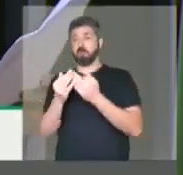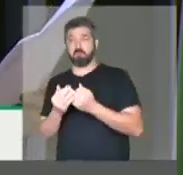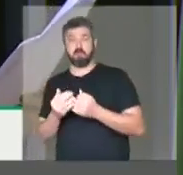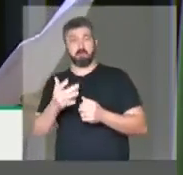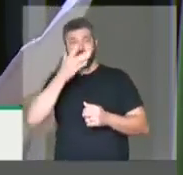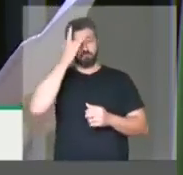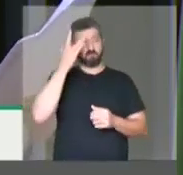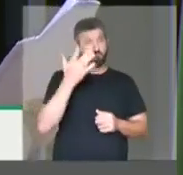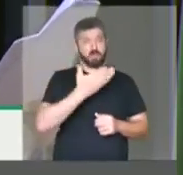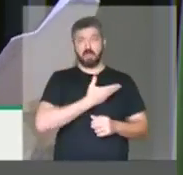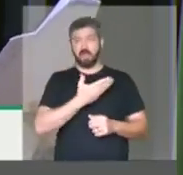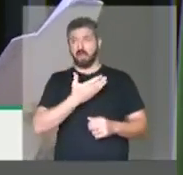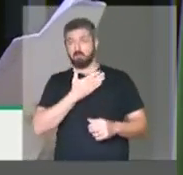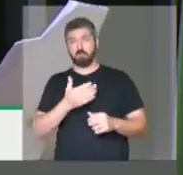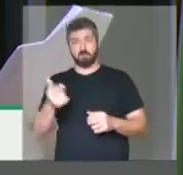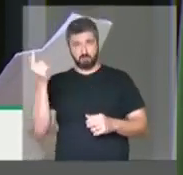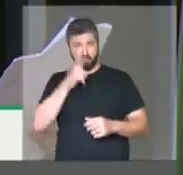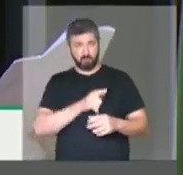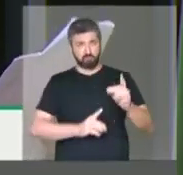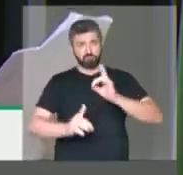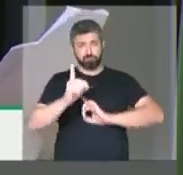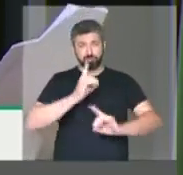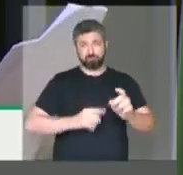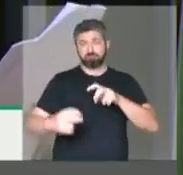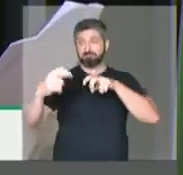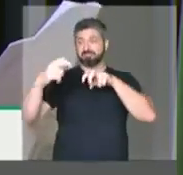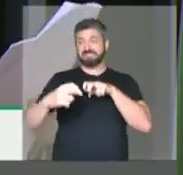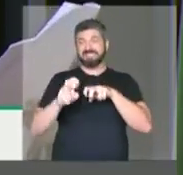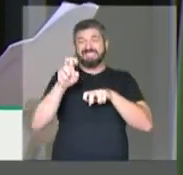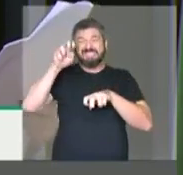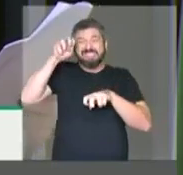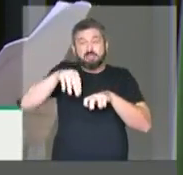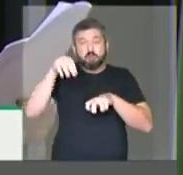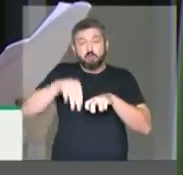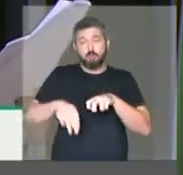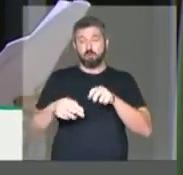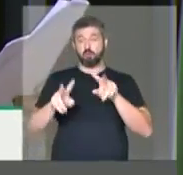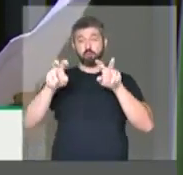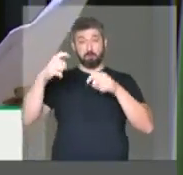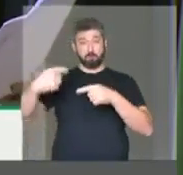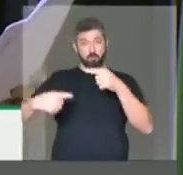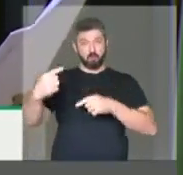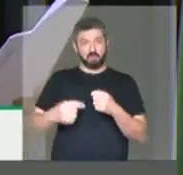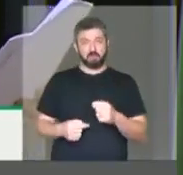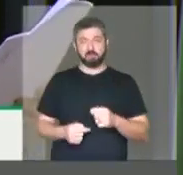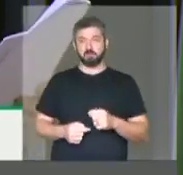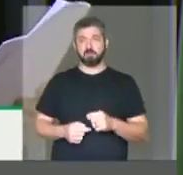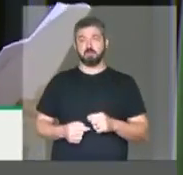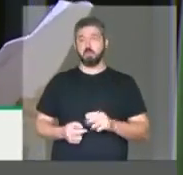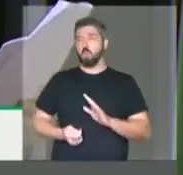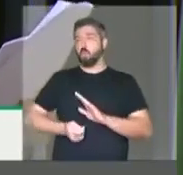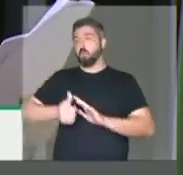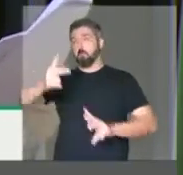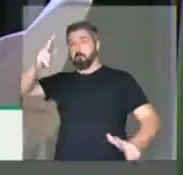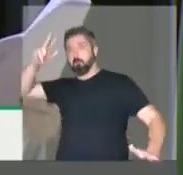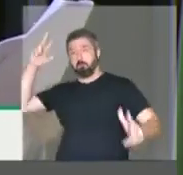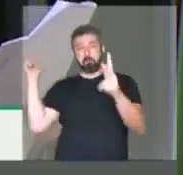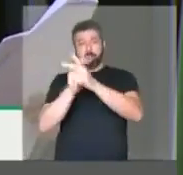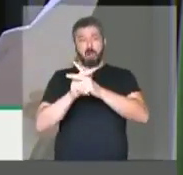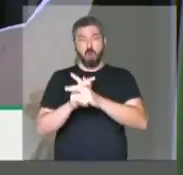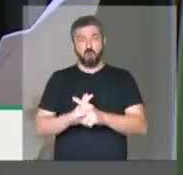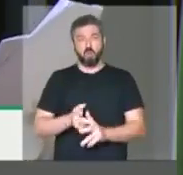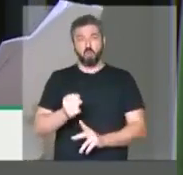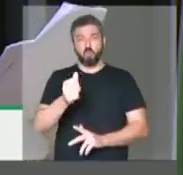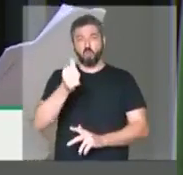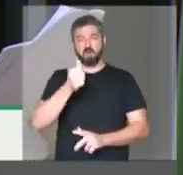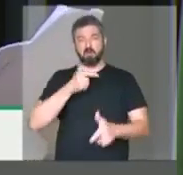conhecidos, desconhecidos não conseguem dialogar 5 minutos sobre política sem quase chegar às vias de